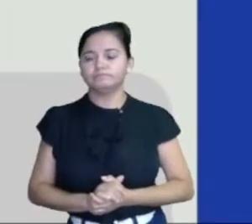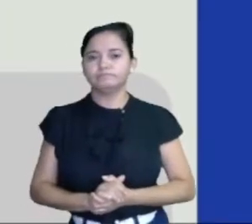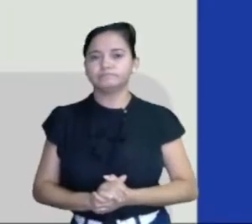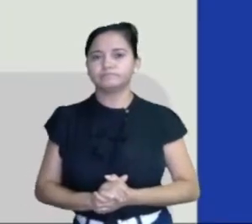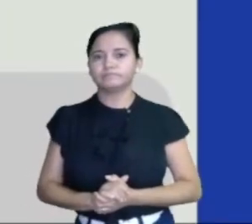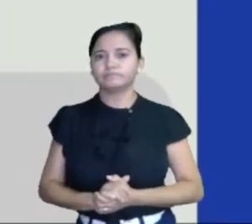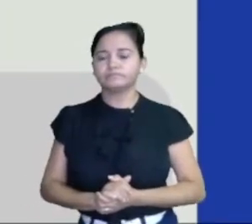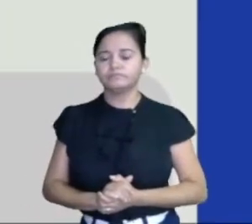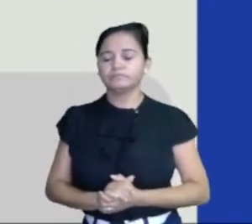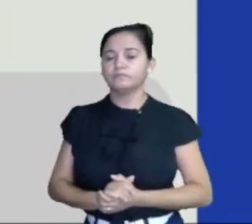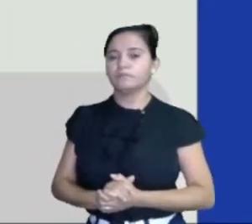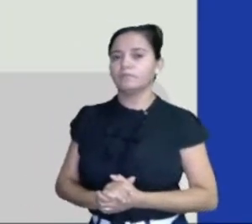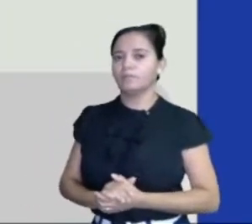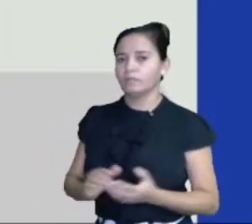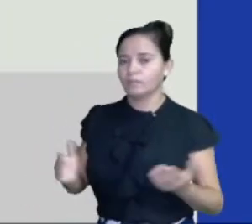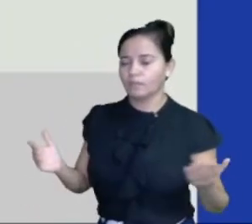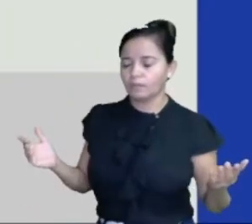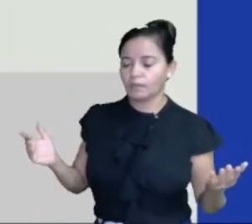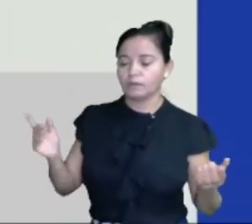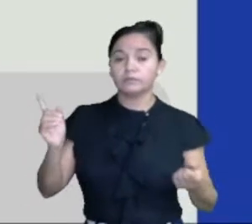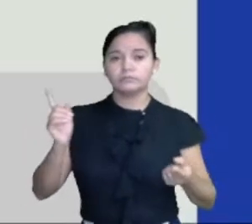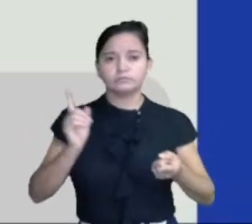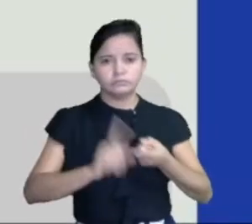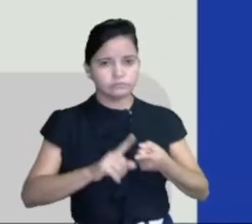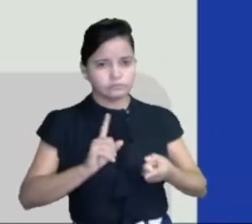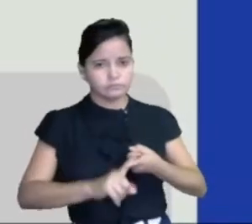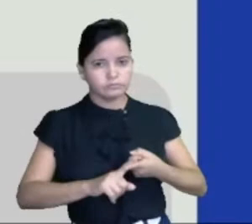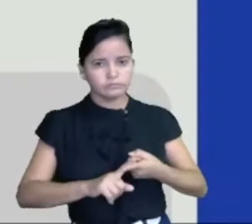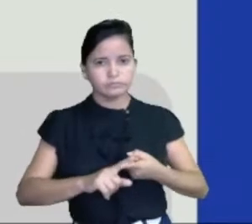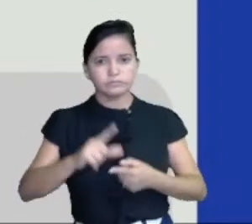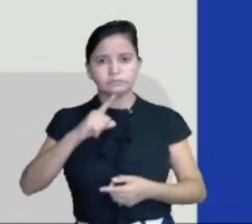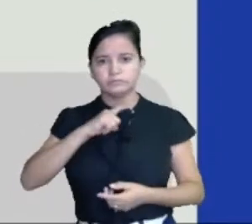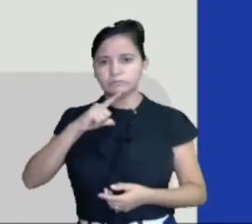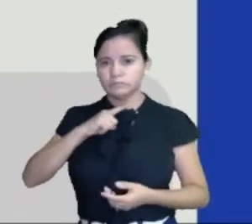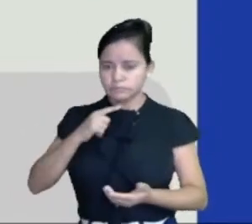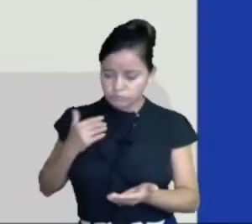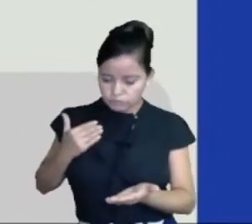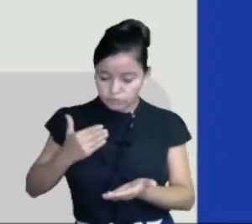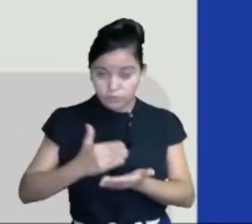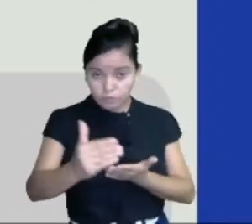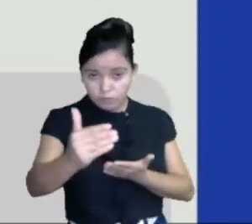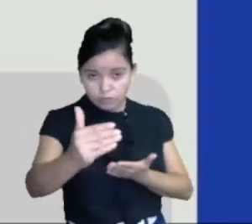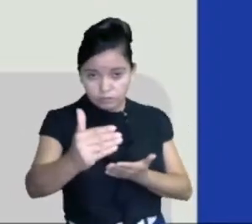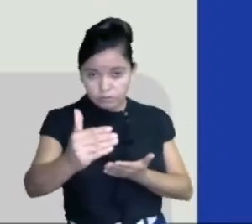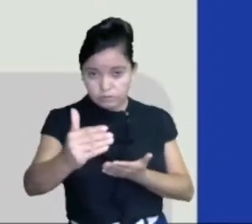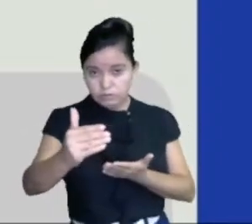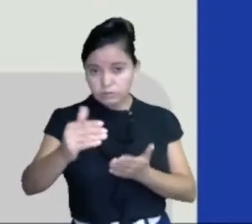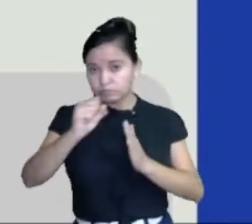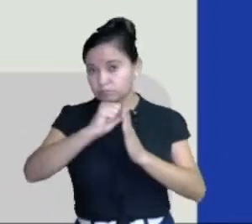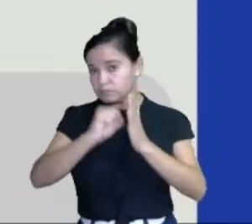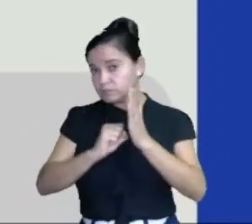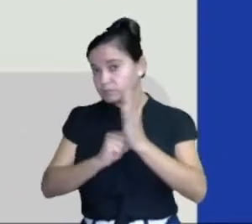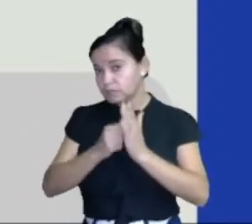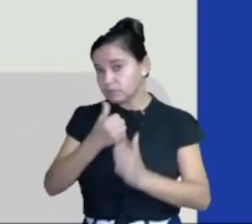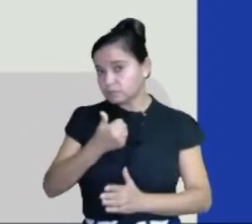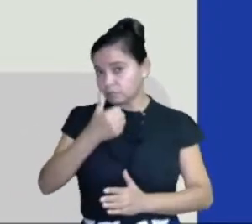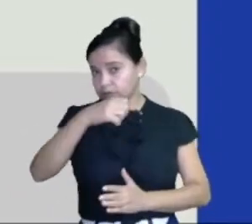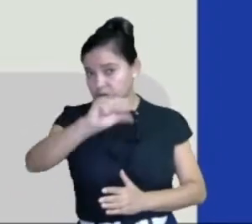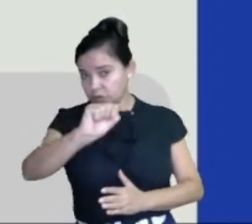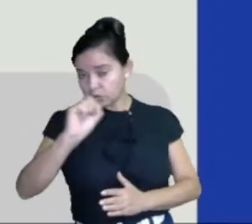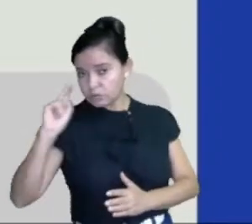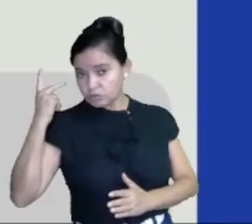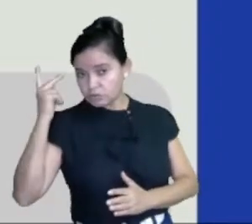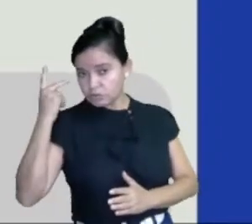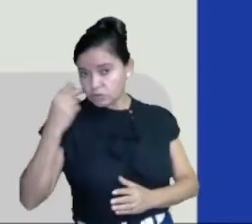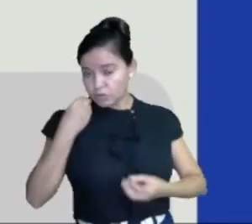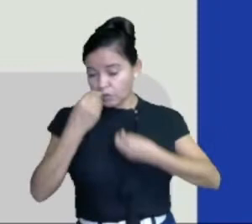A atual divisão da história, ela tem origem lá no século XVIII, a partir da forma